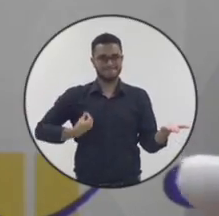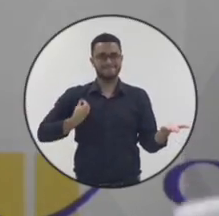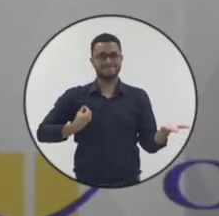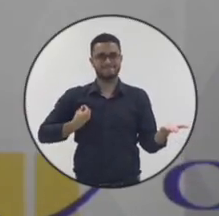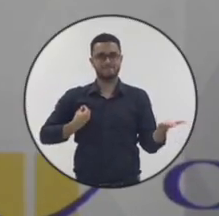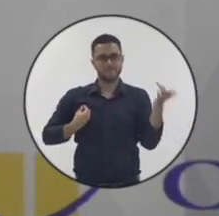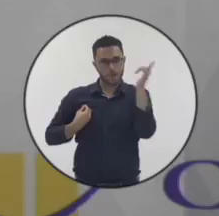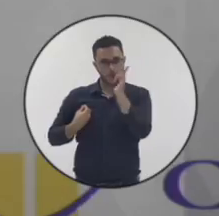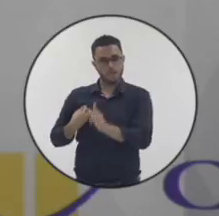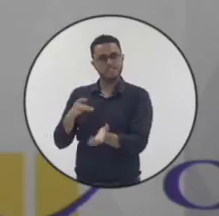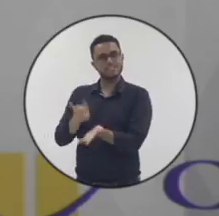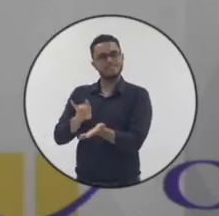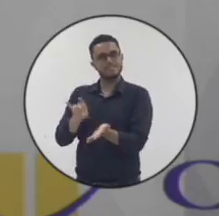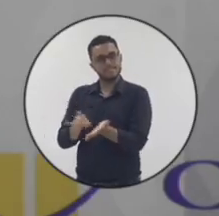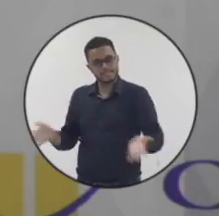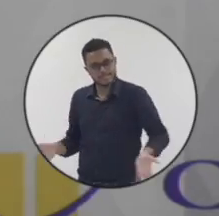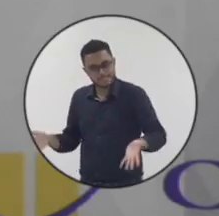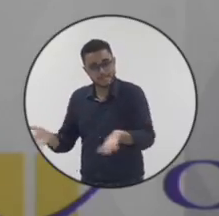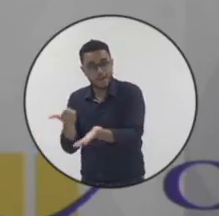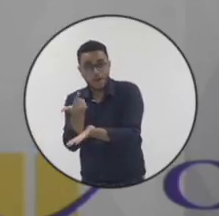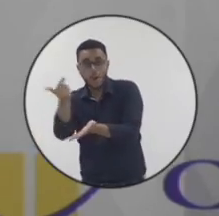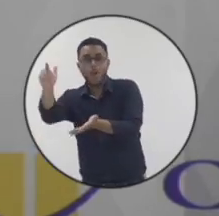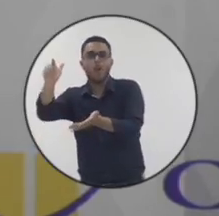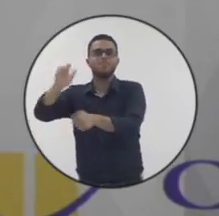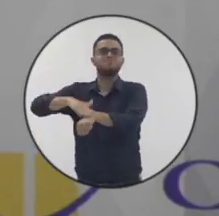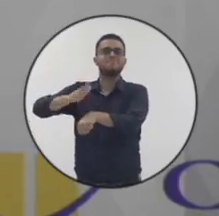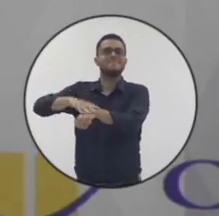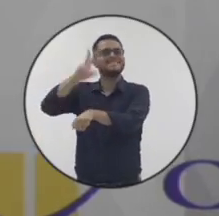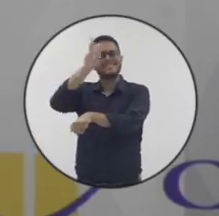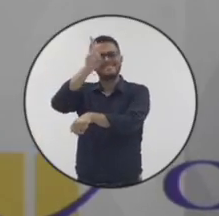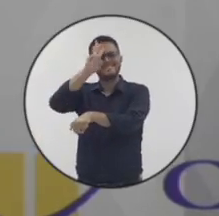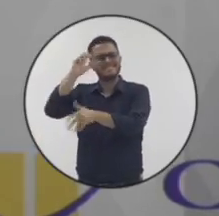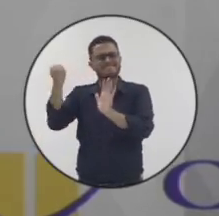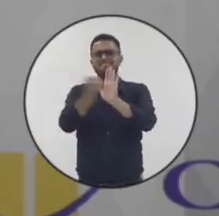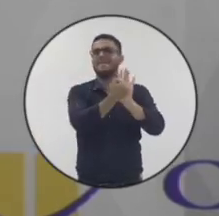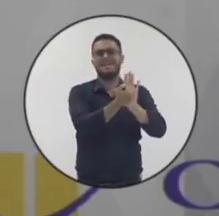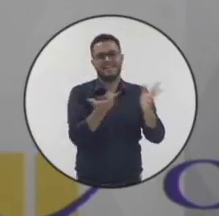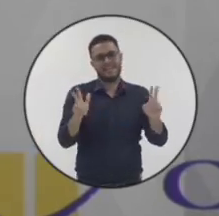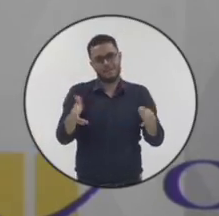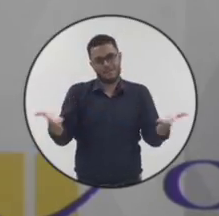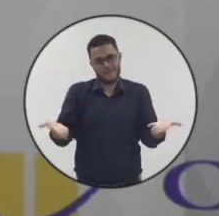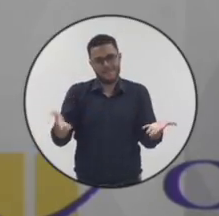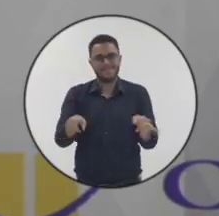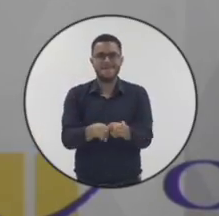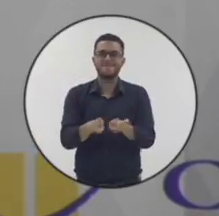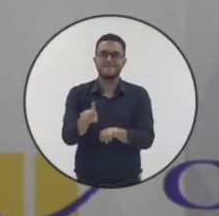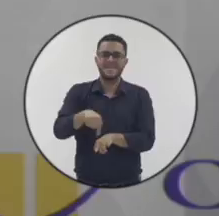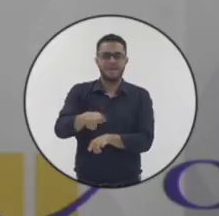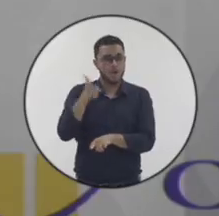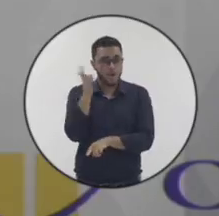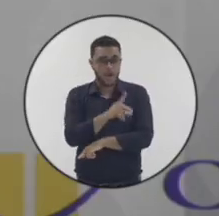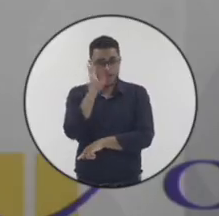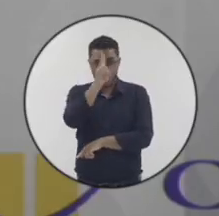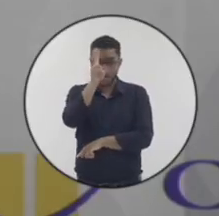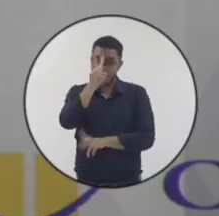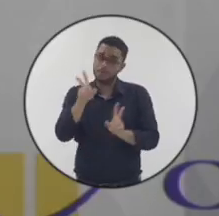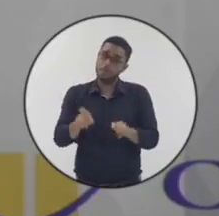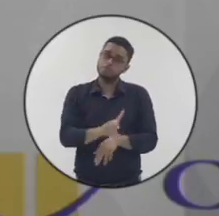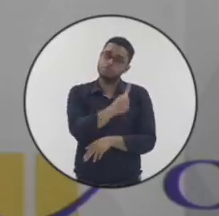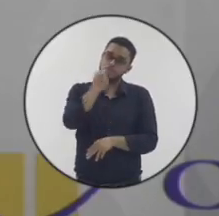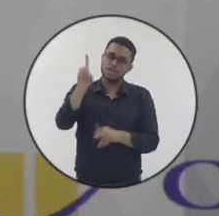que ela seja propulsora de outros momentos históricos como esse e que sejam lembrados também como dias